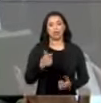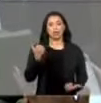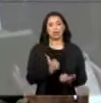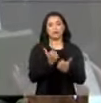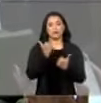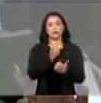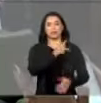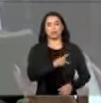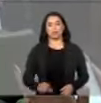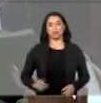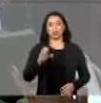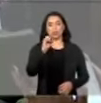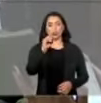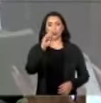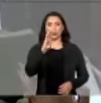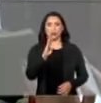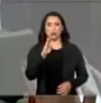do Brasil.